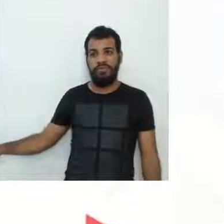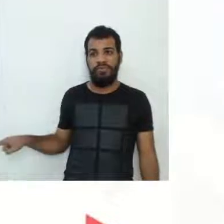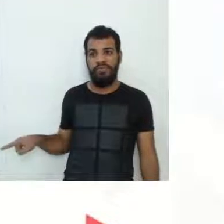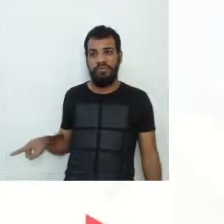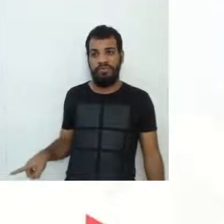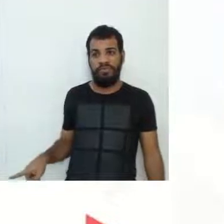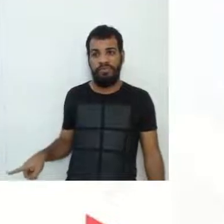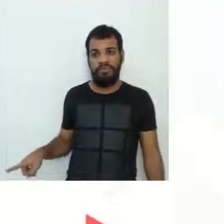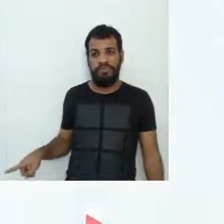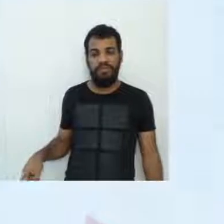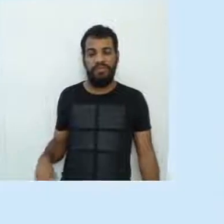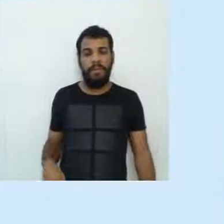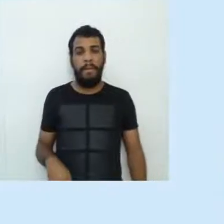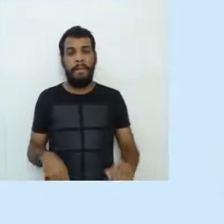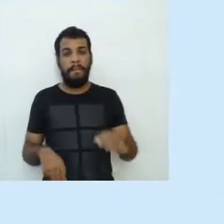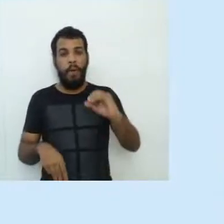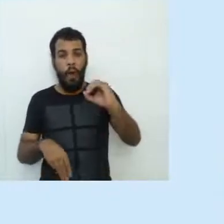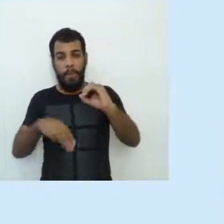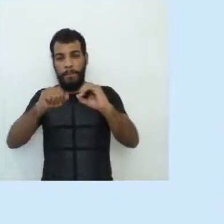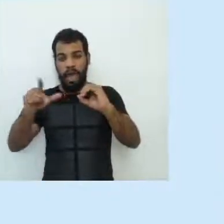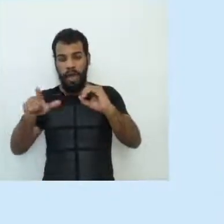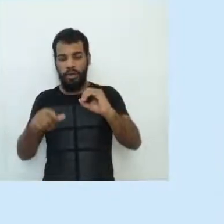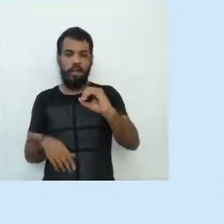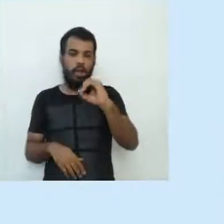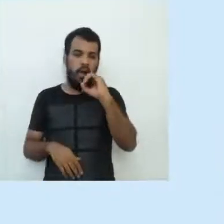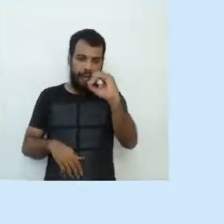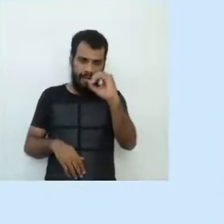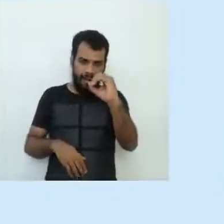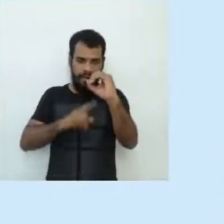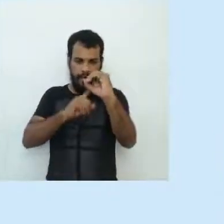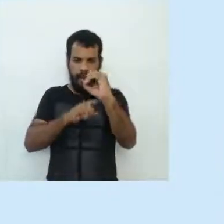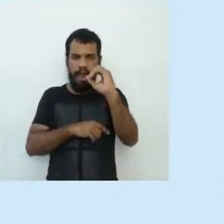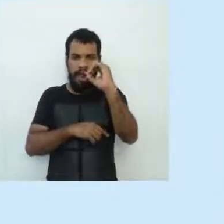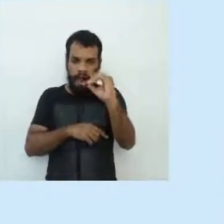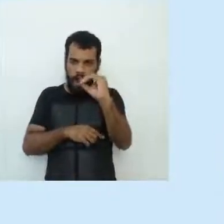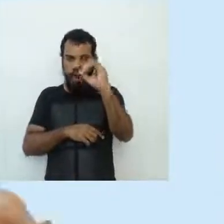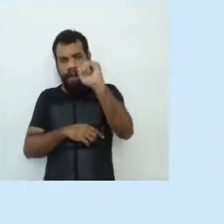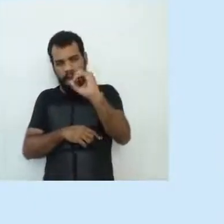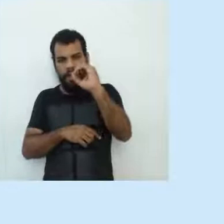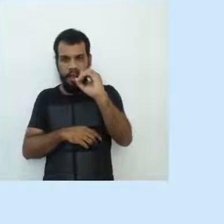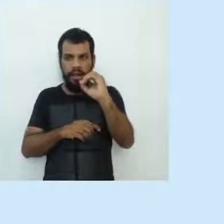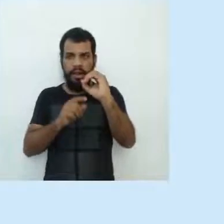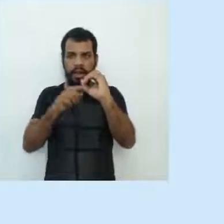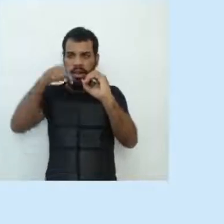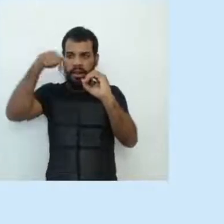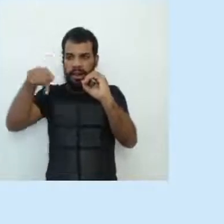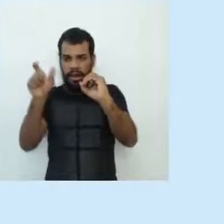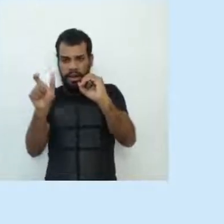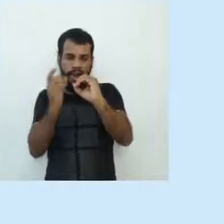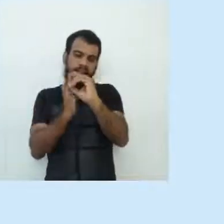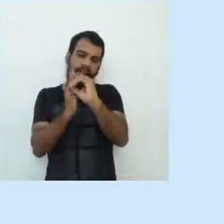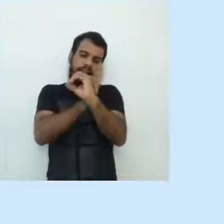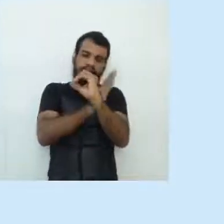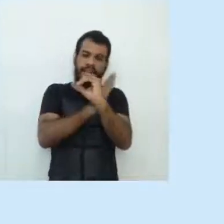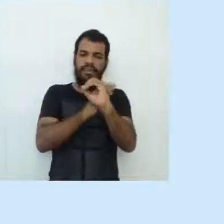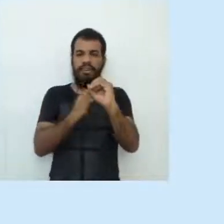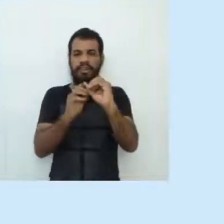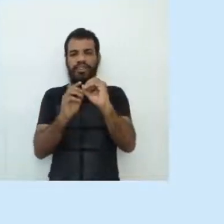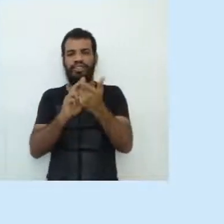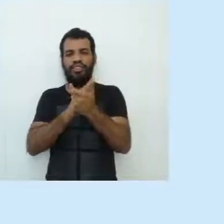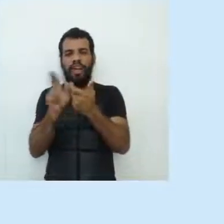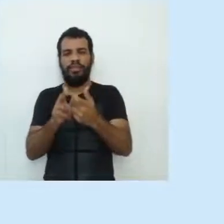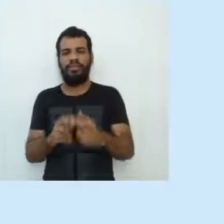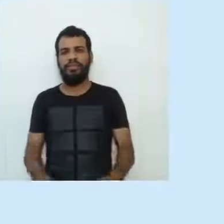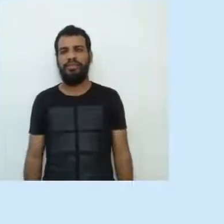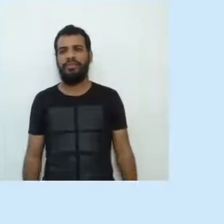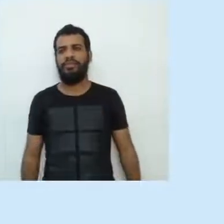a classe de palavras artigo só precede substantivos, ok? Aí vocês vão me